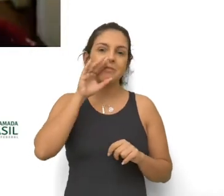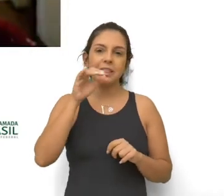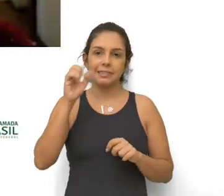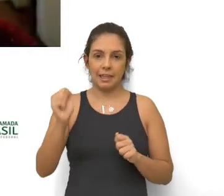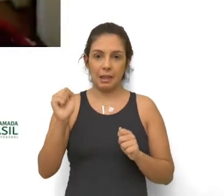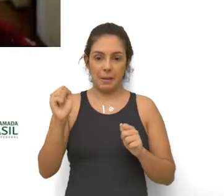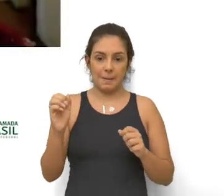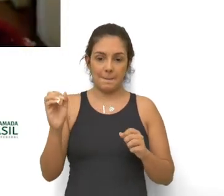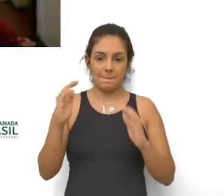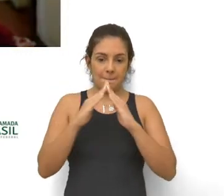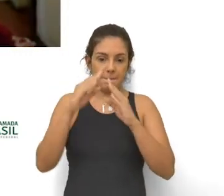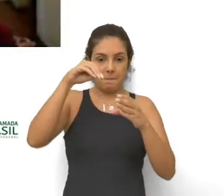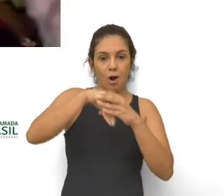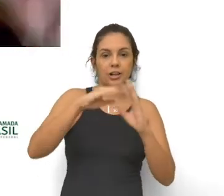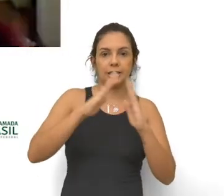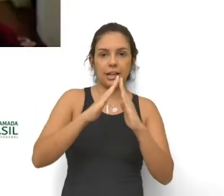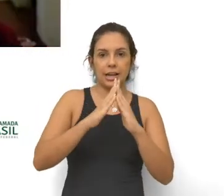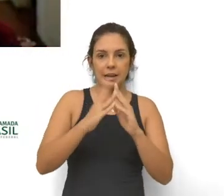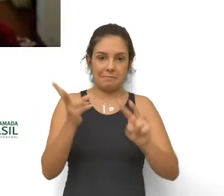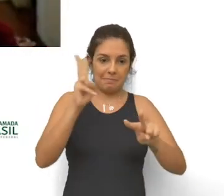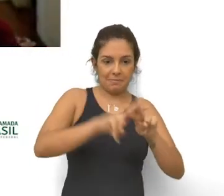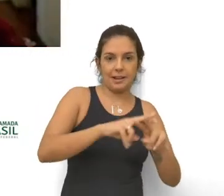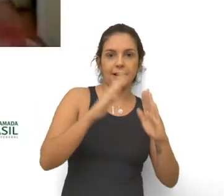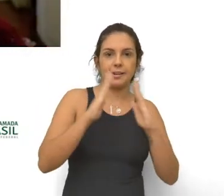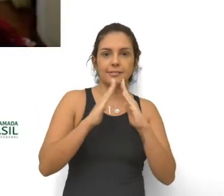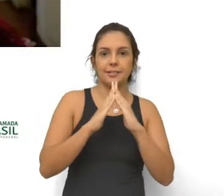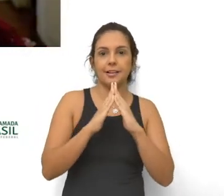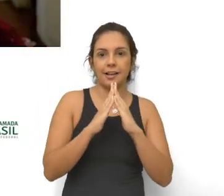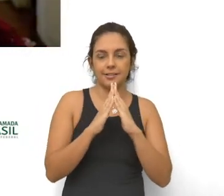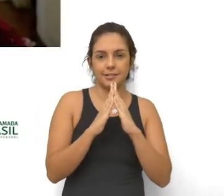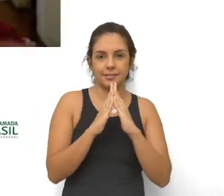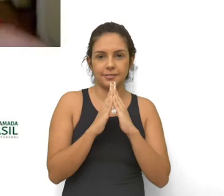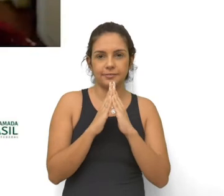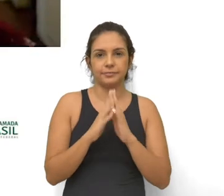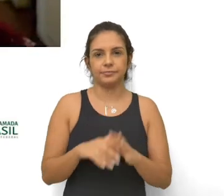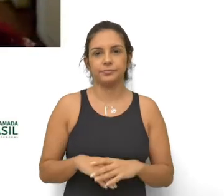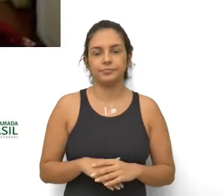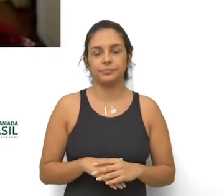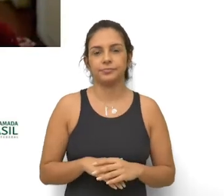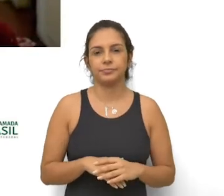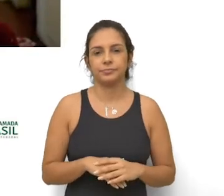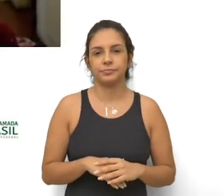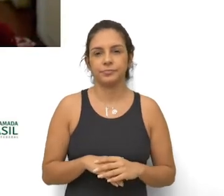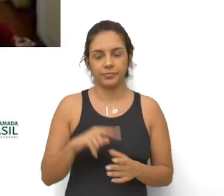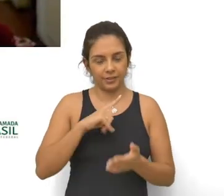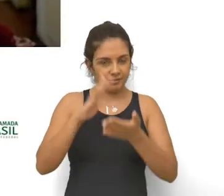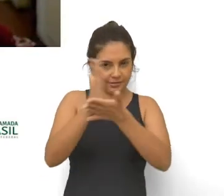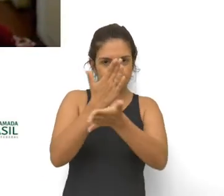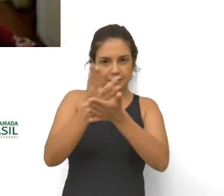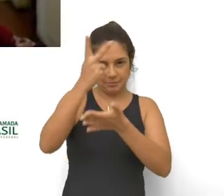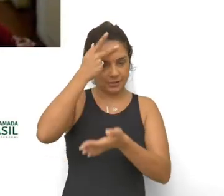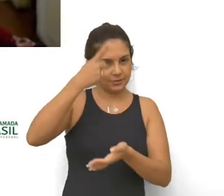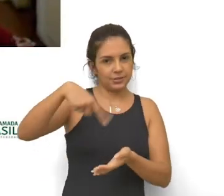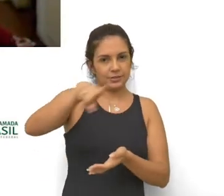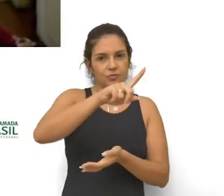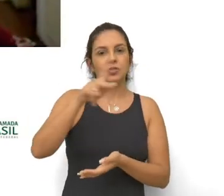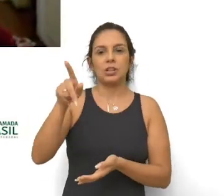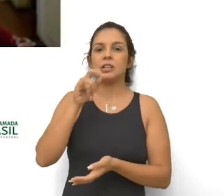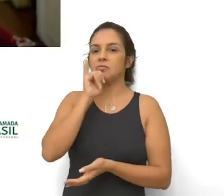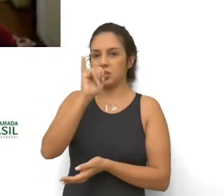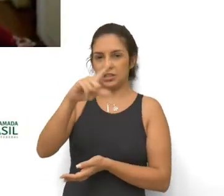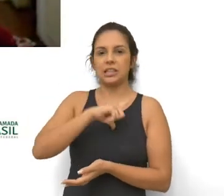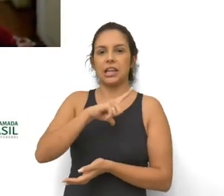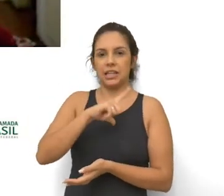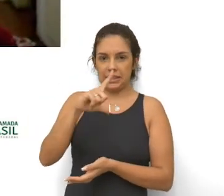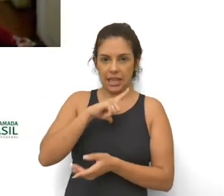ficar morando ali, faz o teste e depois não sai nem para ver a mãe doente. Entendeu? Deve ter gente que está fazendo isso também.